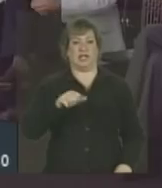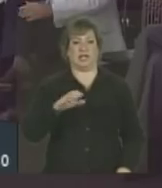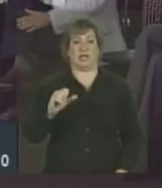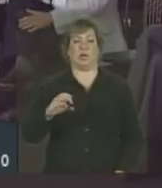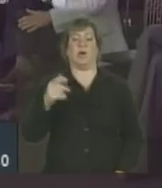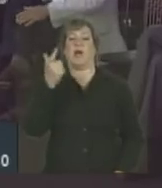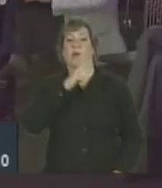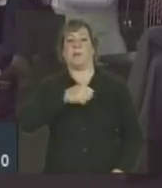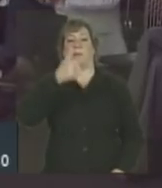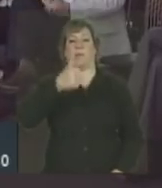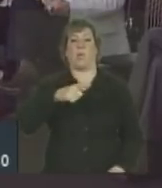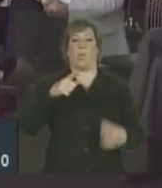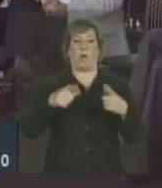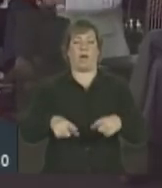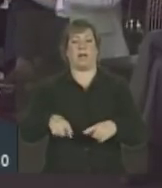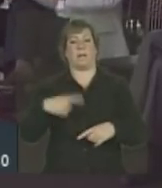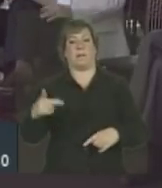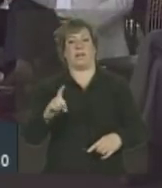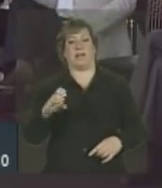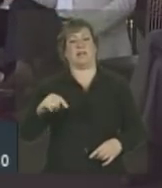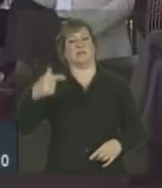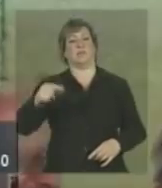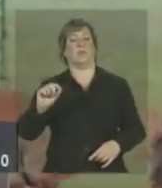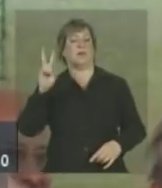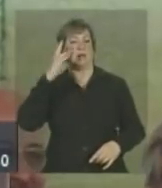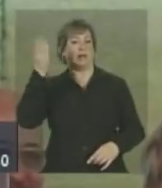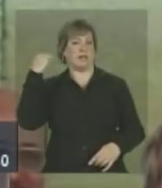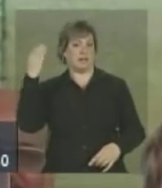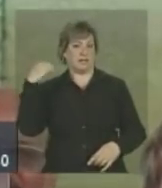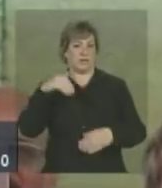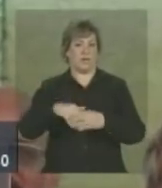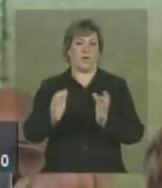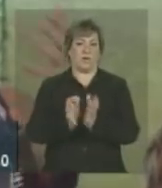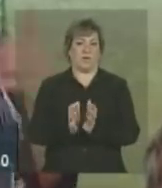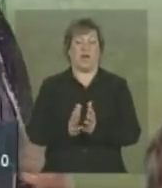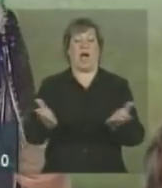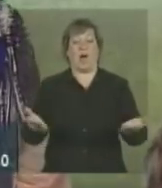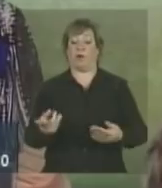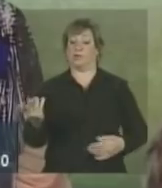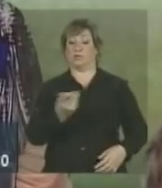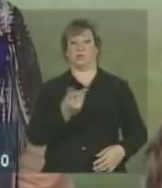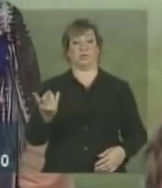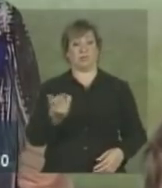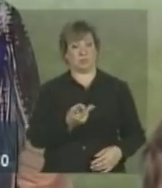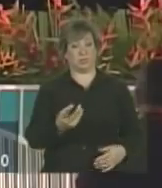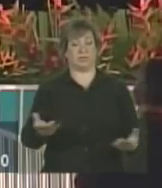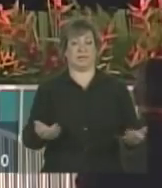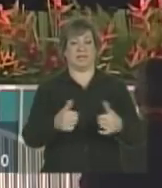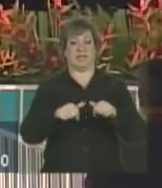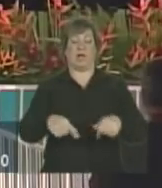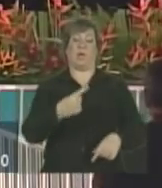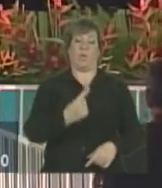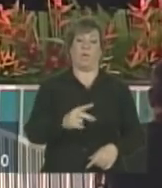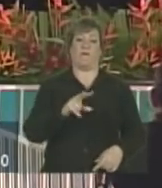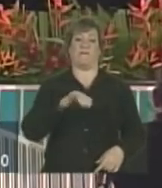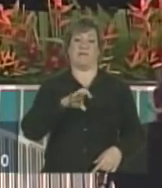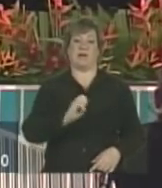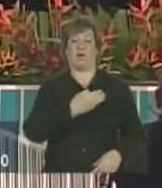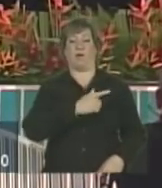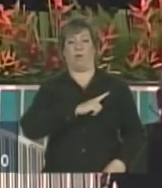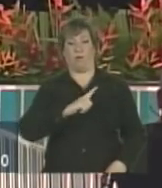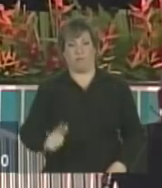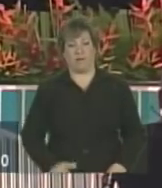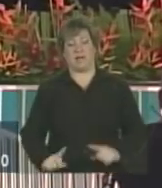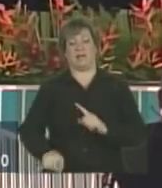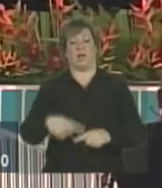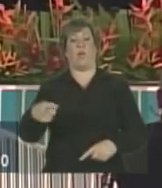segundo. E hoje, vejam vocês que estão os dois aqui, um vice-governador e